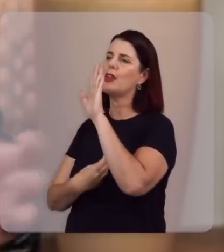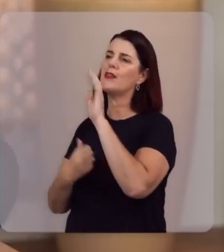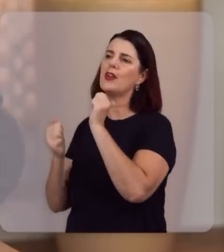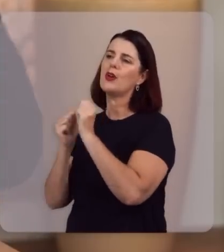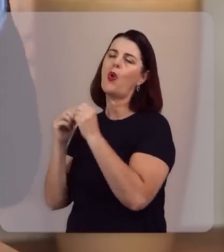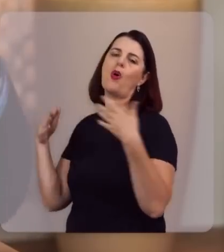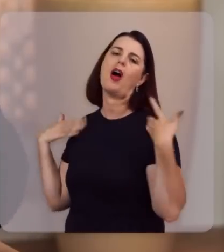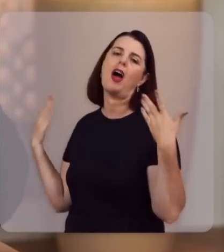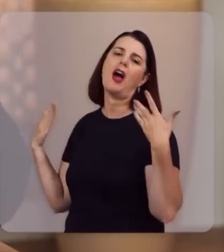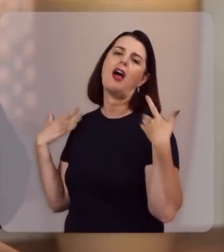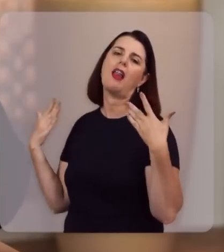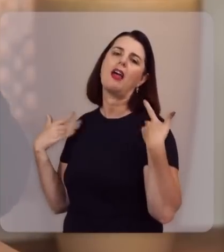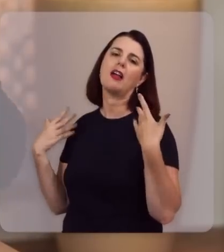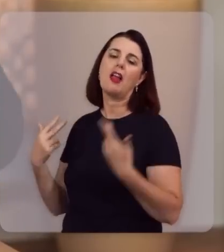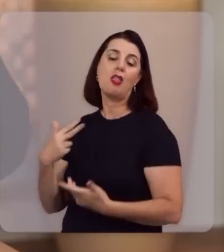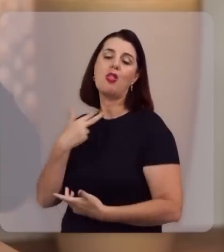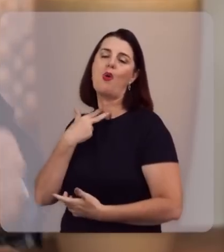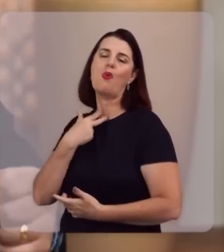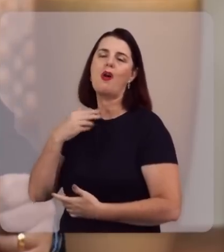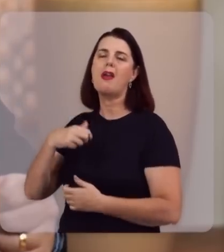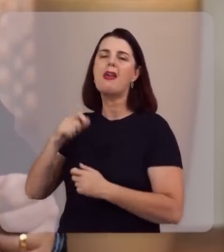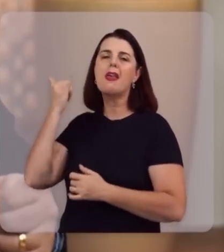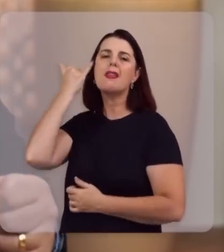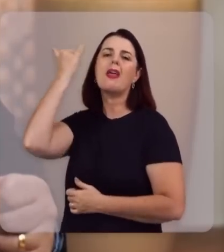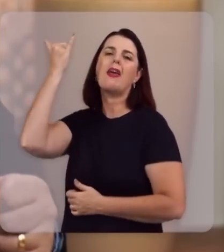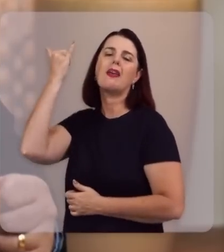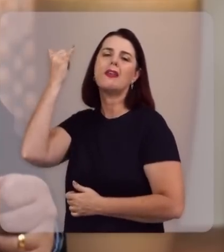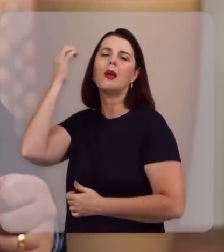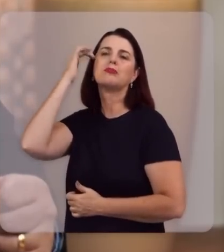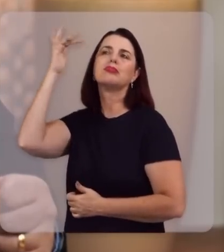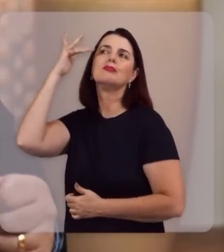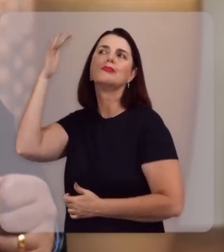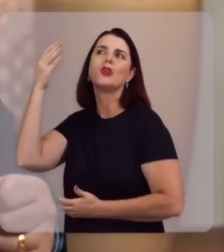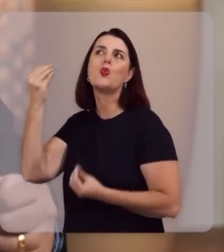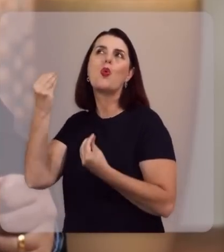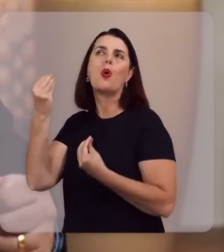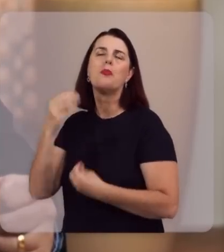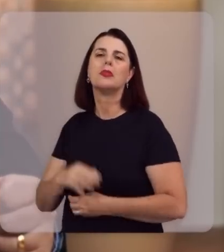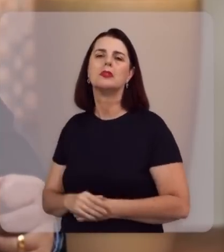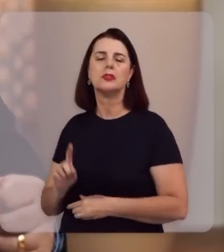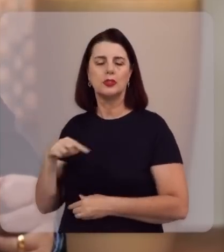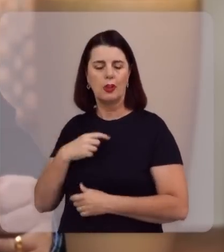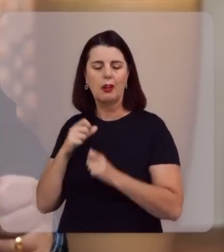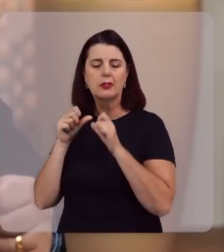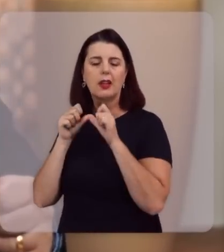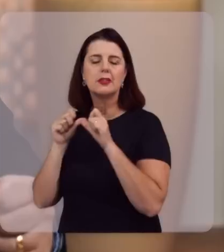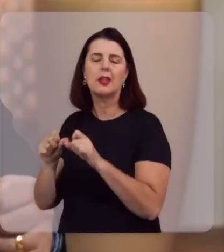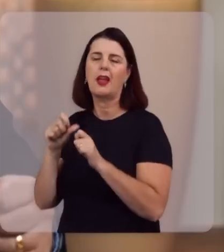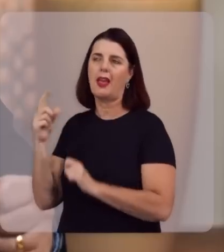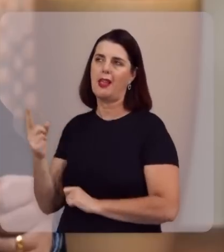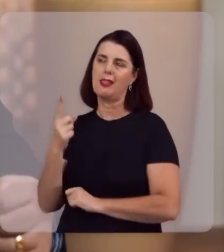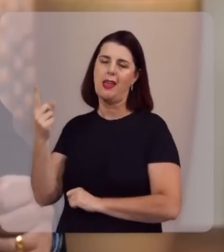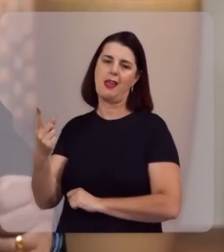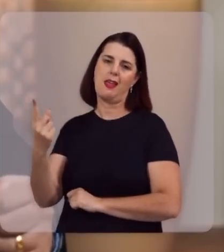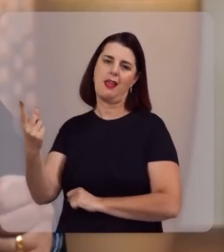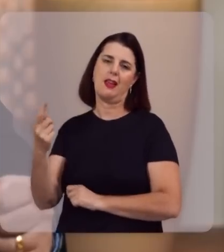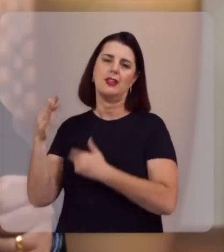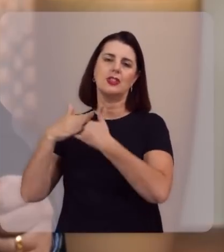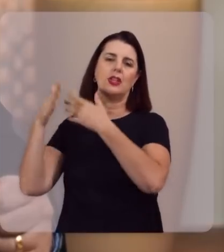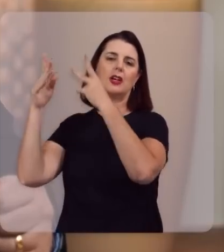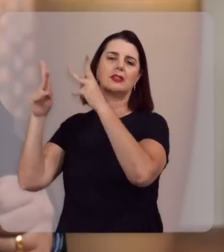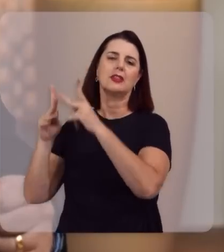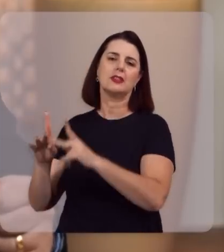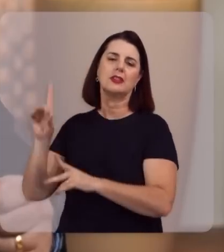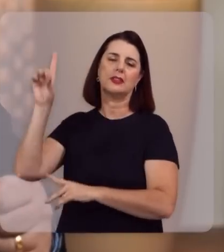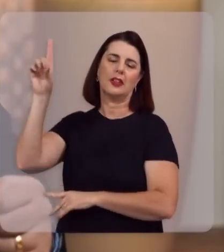em plenitude de alegria, que nem conseguimos imaginar como será nesse mundo. Mas nós estaremos toda a eternidade